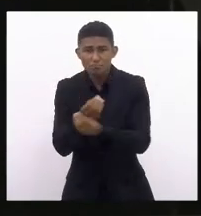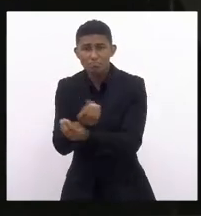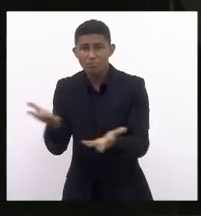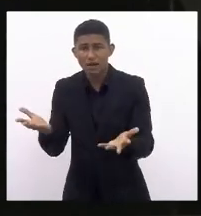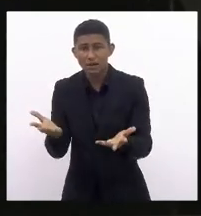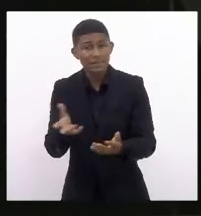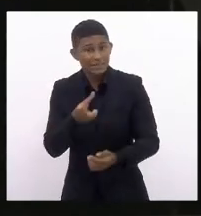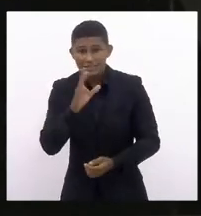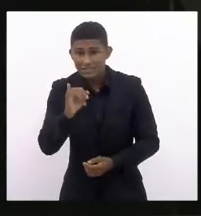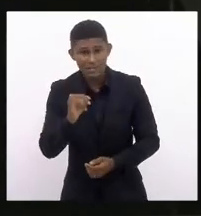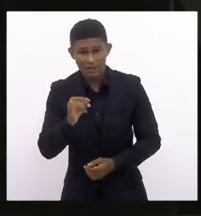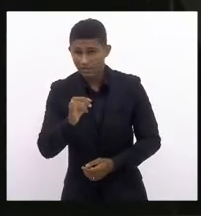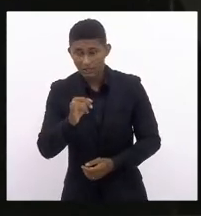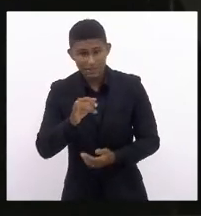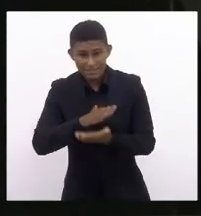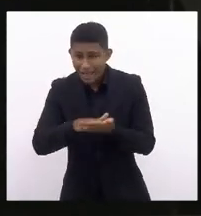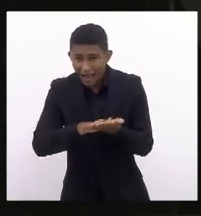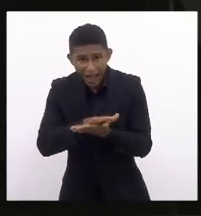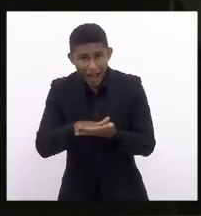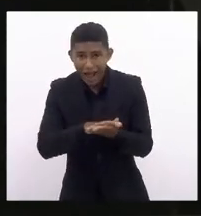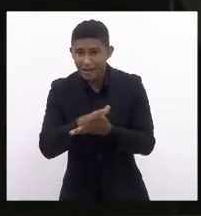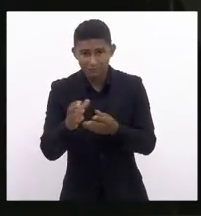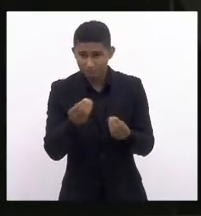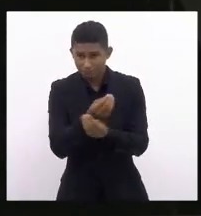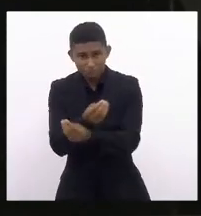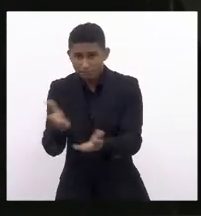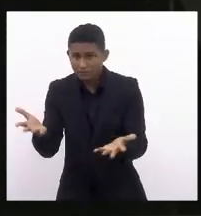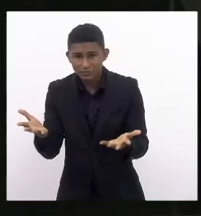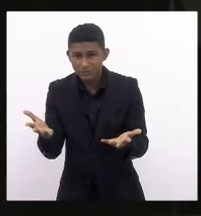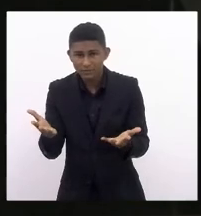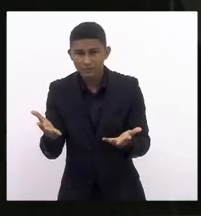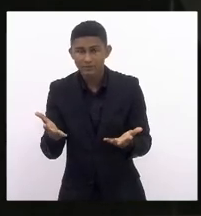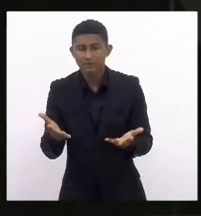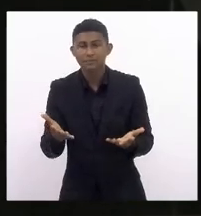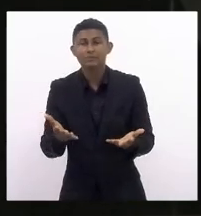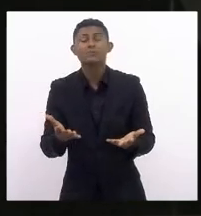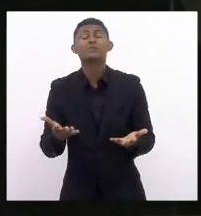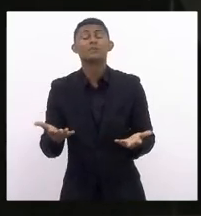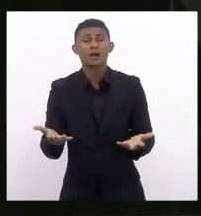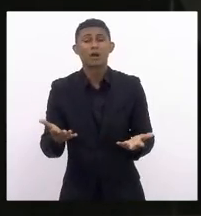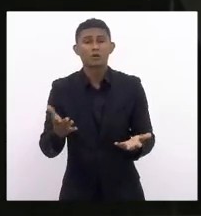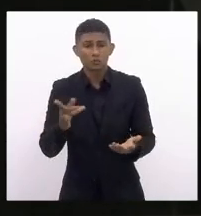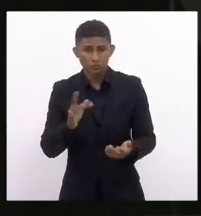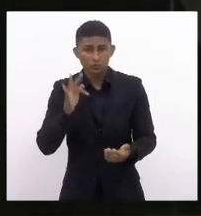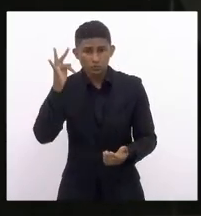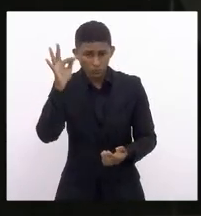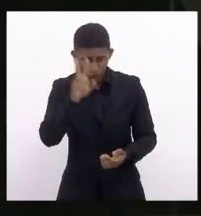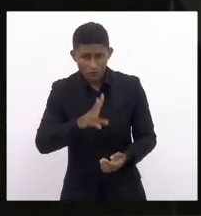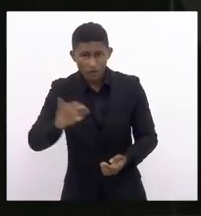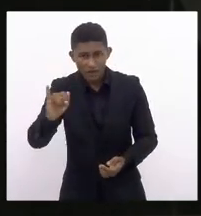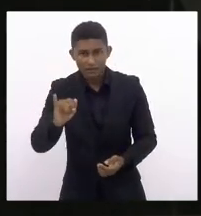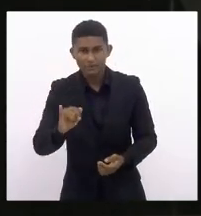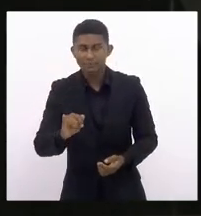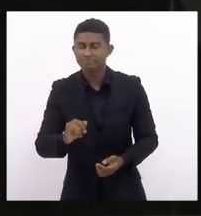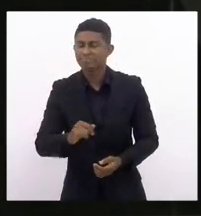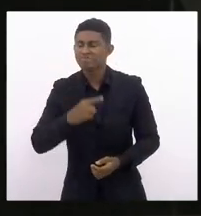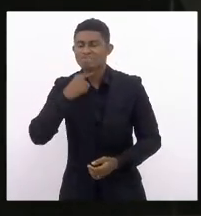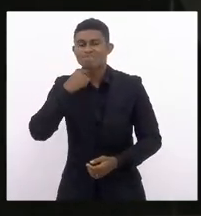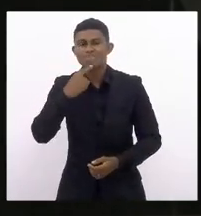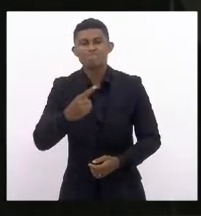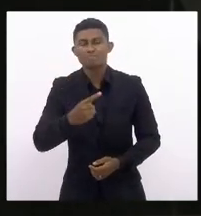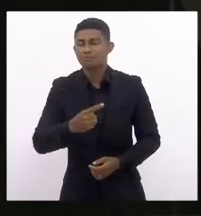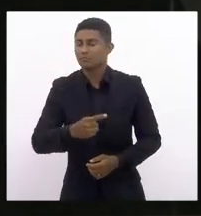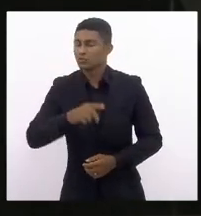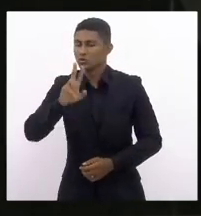infelizmente, nós temos a dizer, não serão nunca mais. Esse